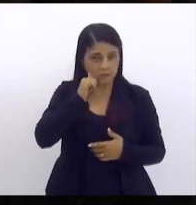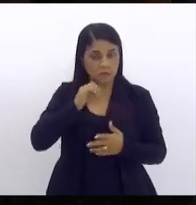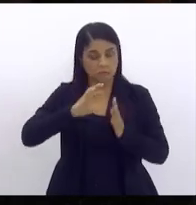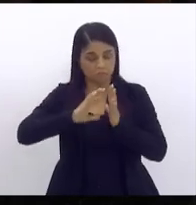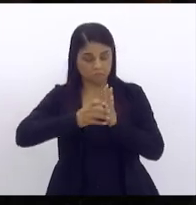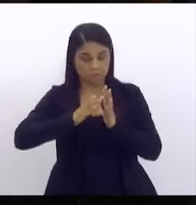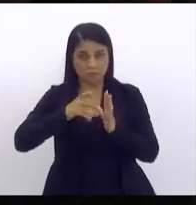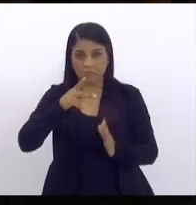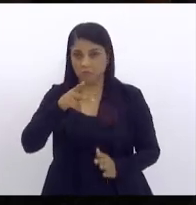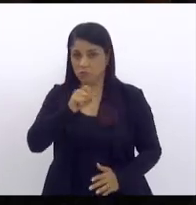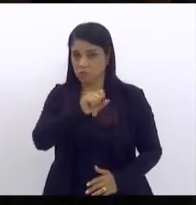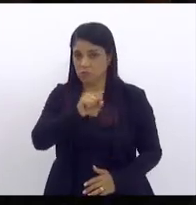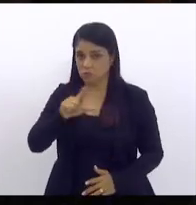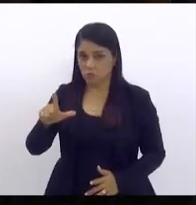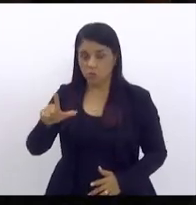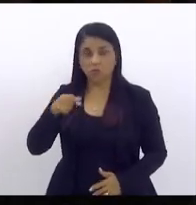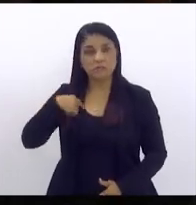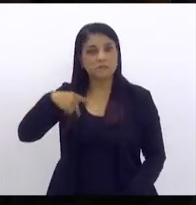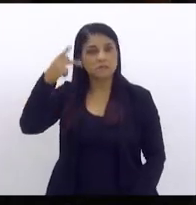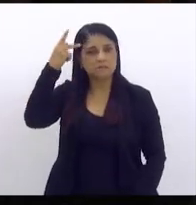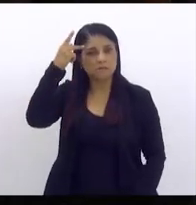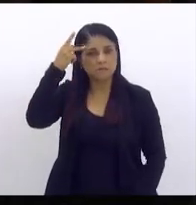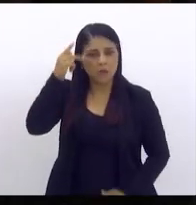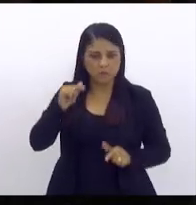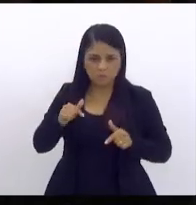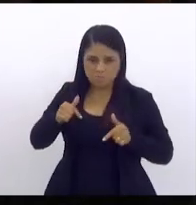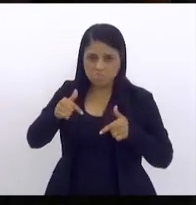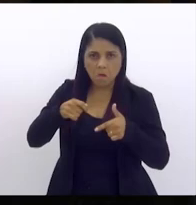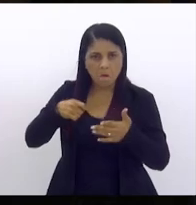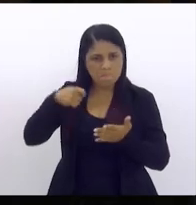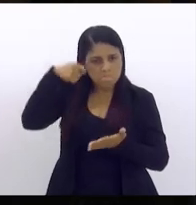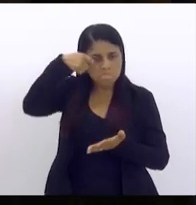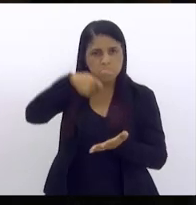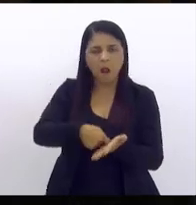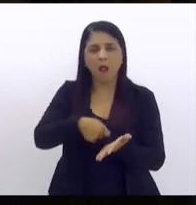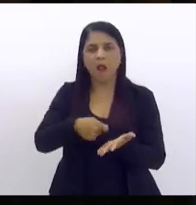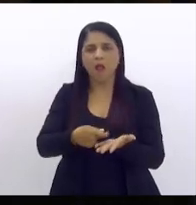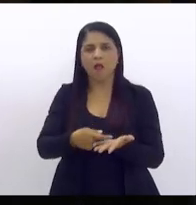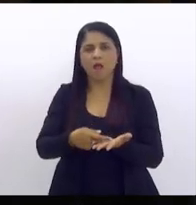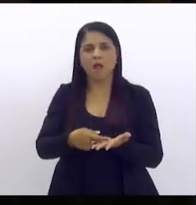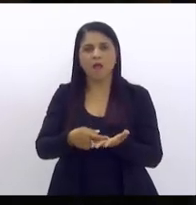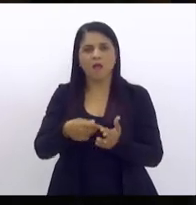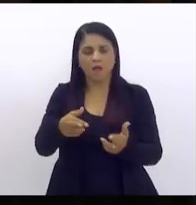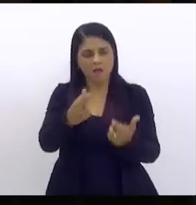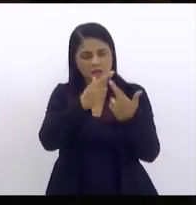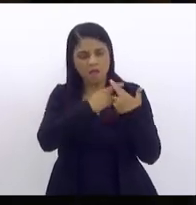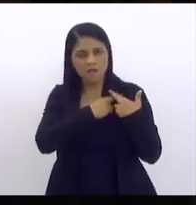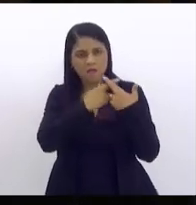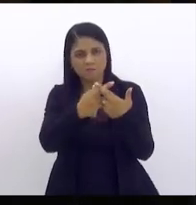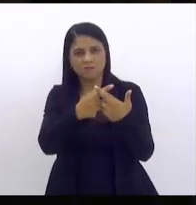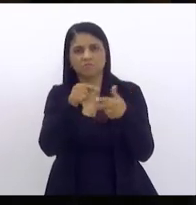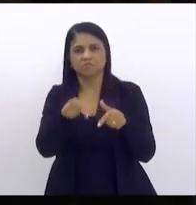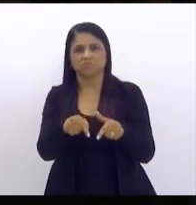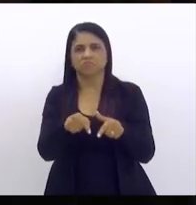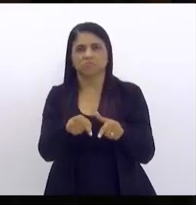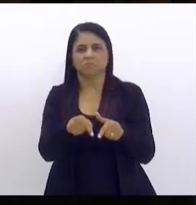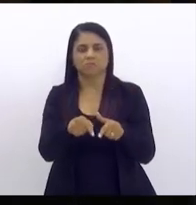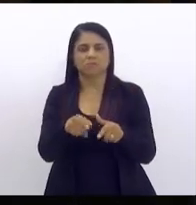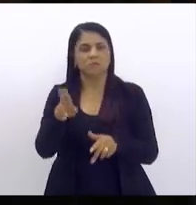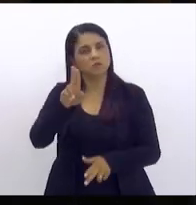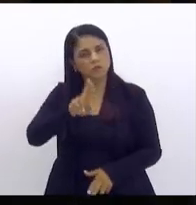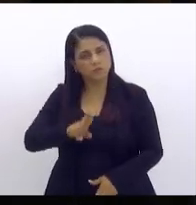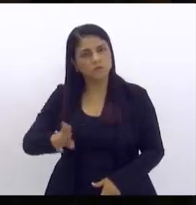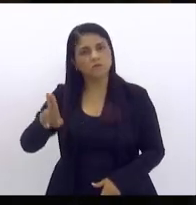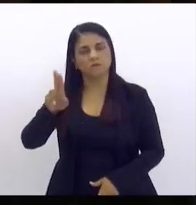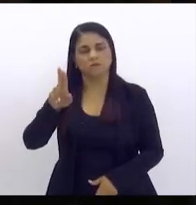PSOL em São Paulo têm agido firmemente para que a responsabilização seja da